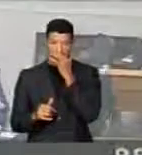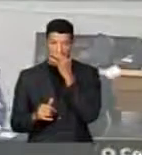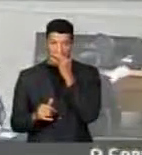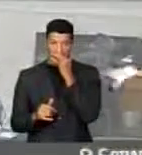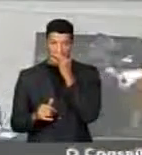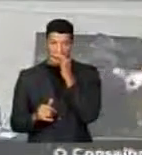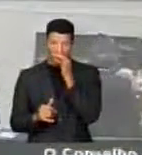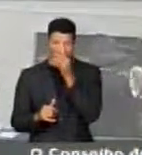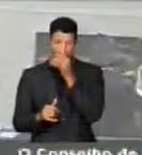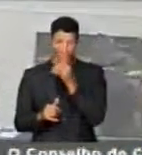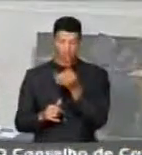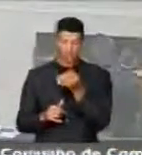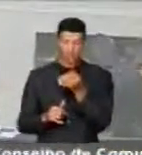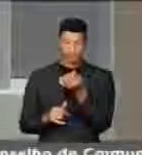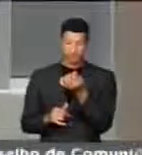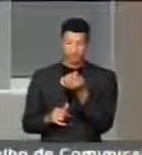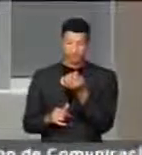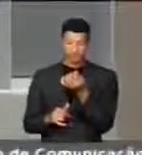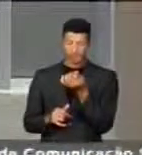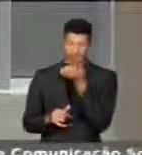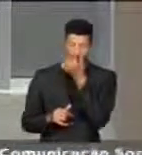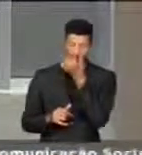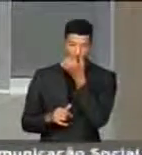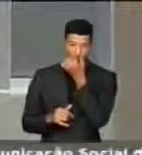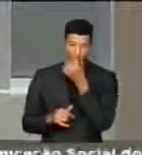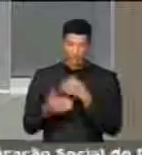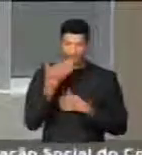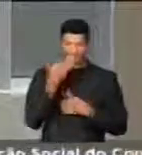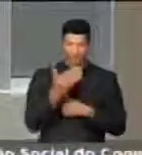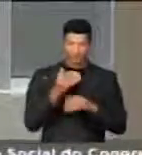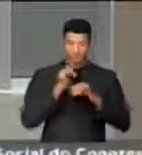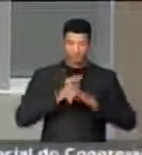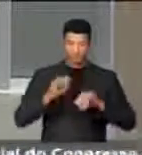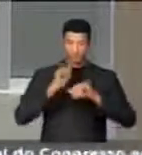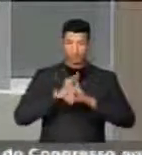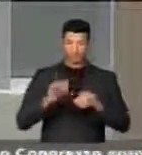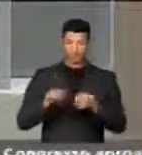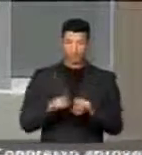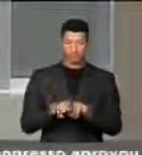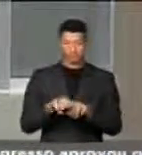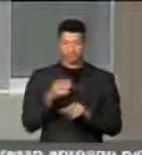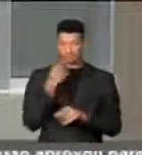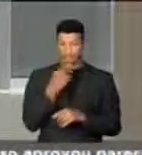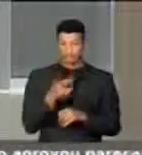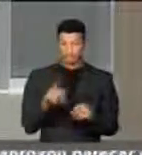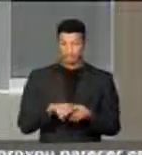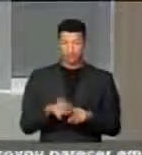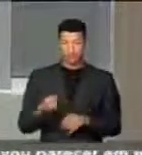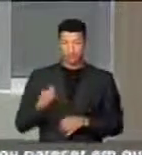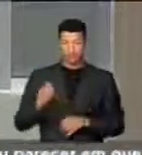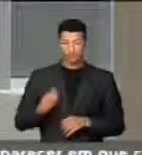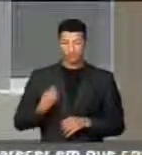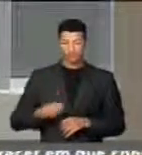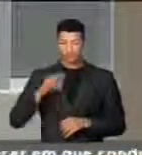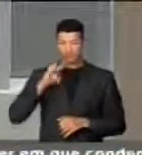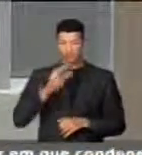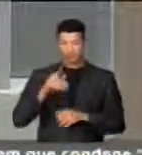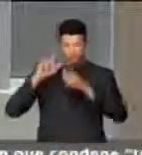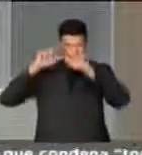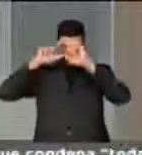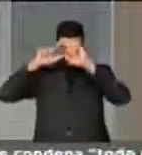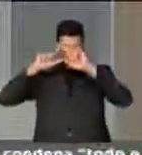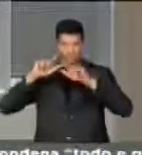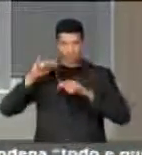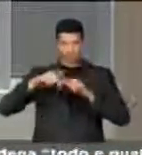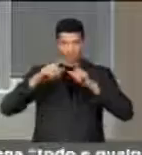Deputado Raimundo Gomes de Mato. Senhor presidente, solicito divulgar os órgãos de imprensa dessa casa, o planejamento que faço, registrando a presença de milhares de maçons que estão